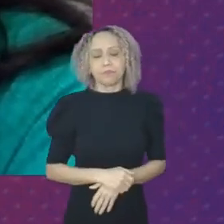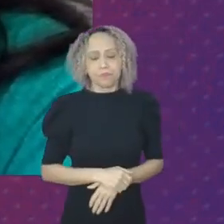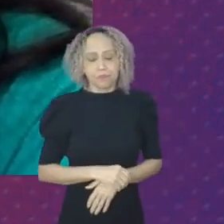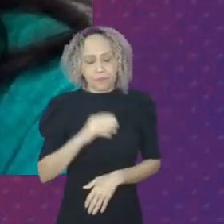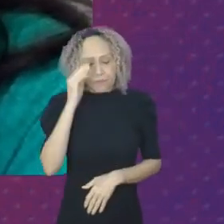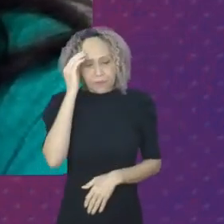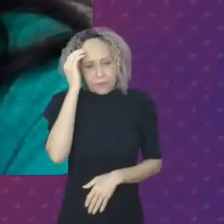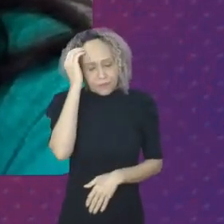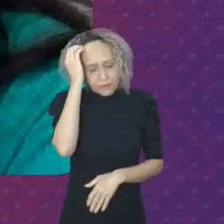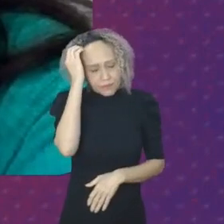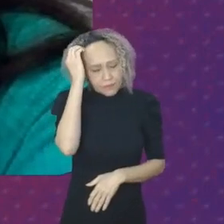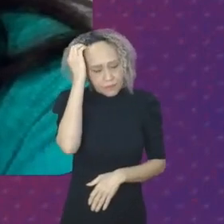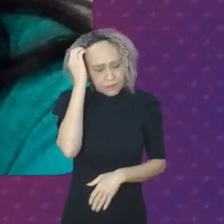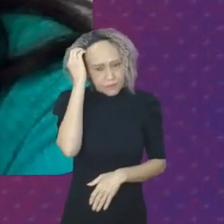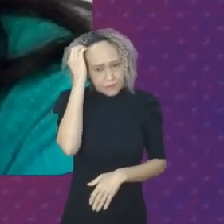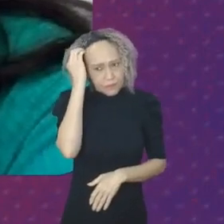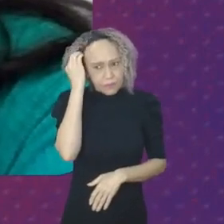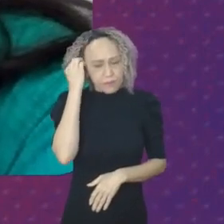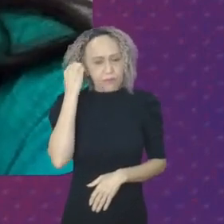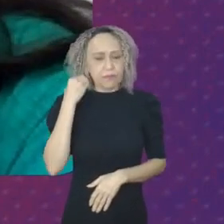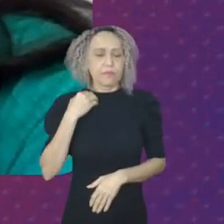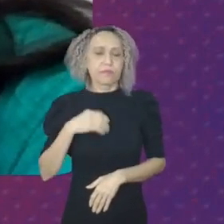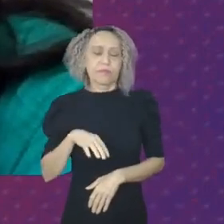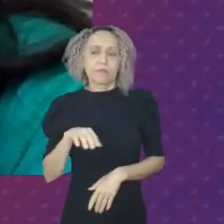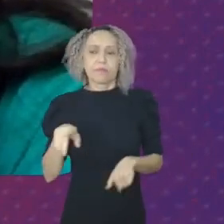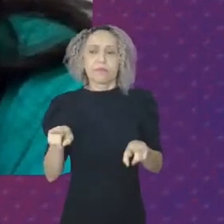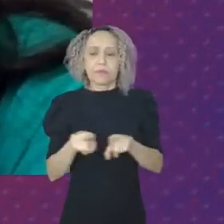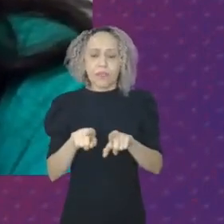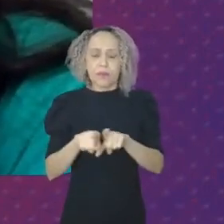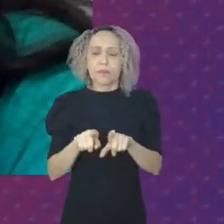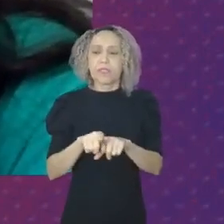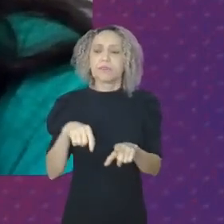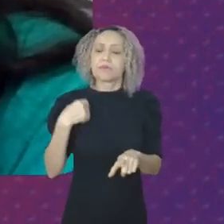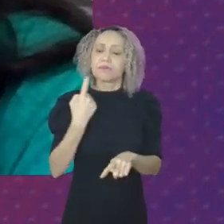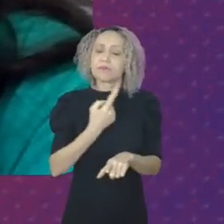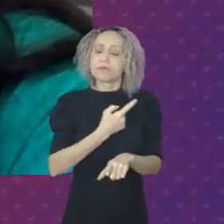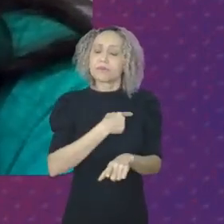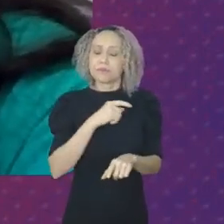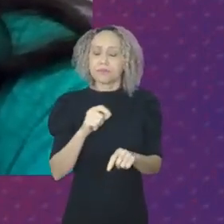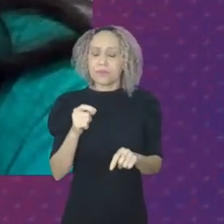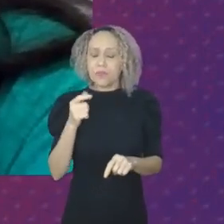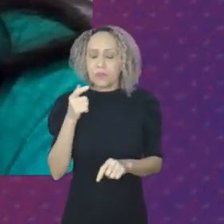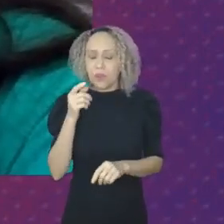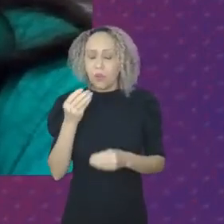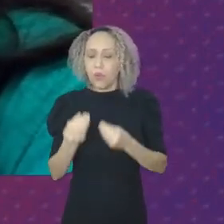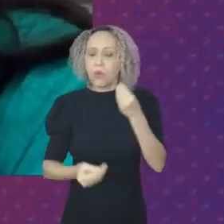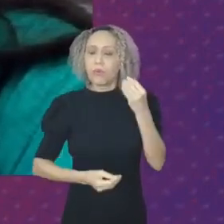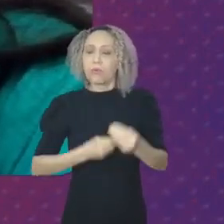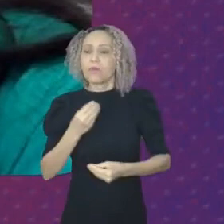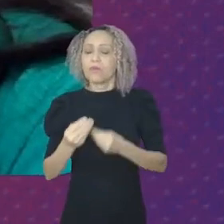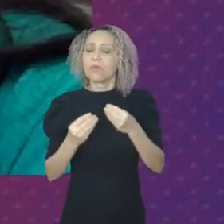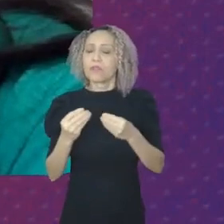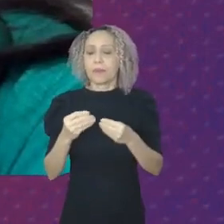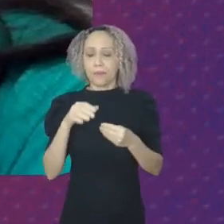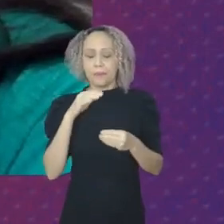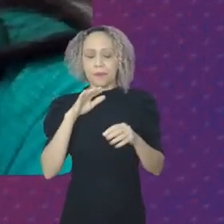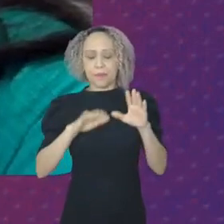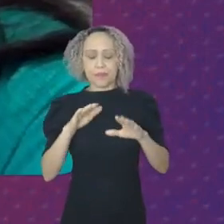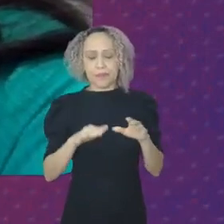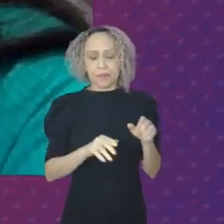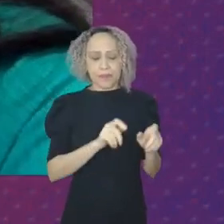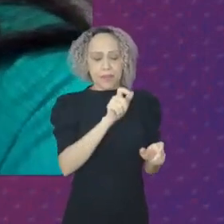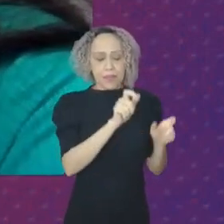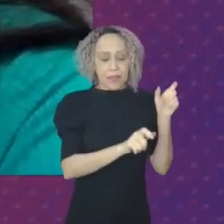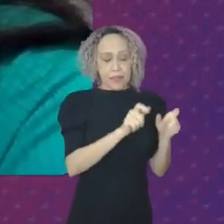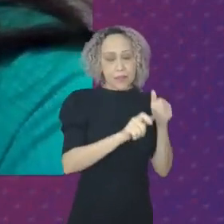fazem ligação e trote de cunho sexual. Nós estabelecemos um bloqueio desse número, né? Então, quando as atendentes identificam